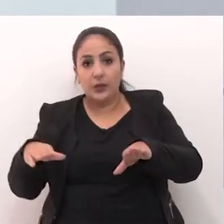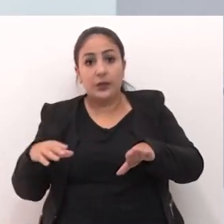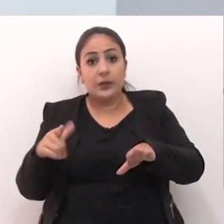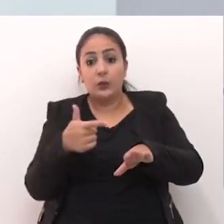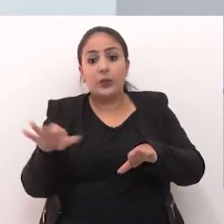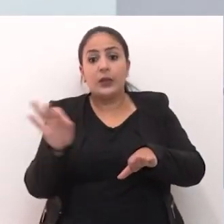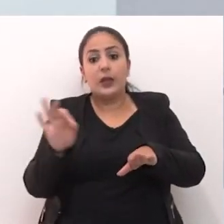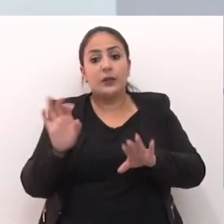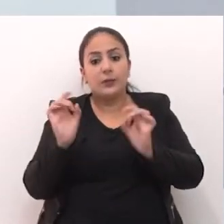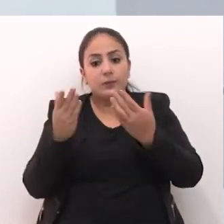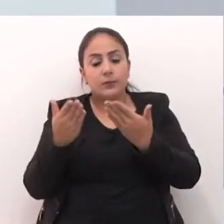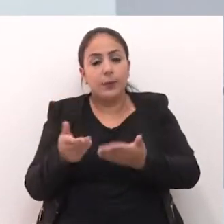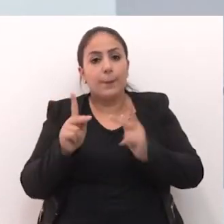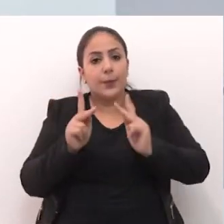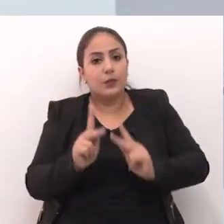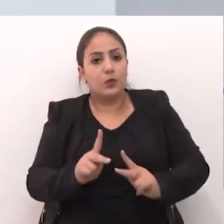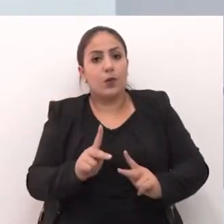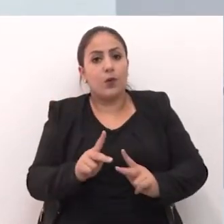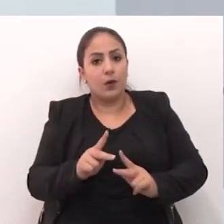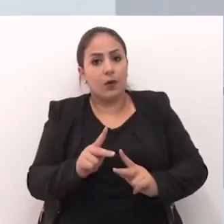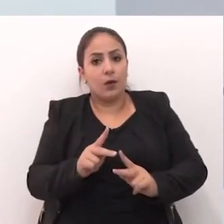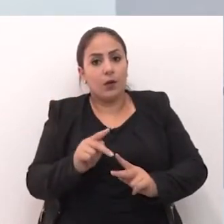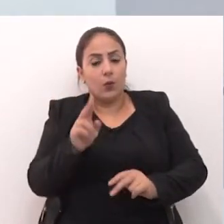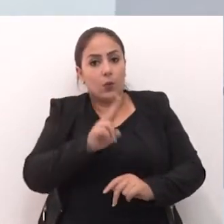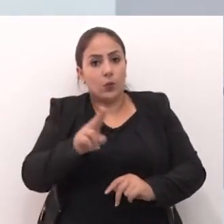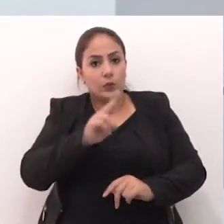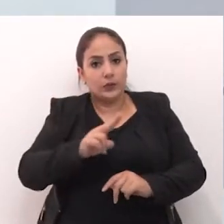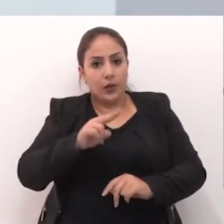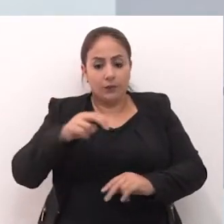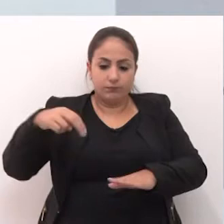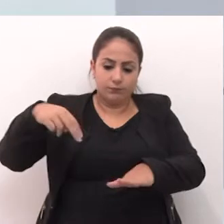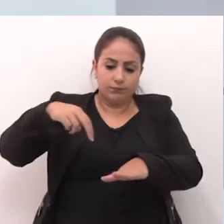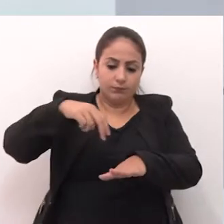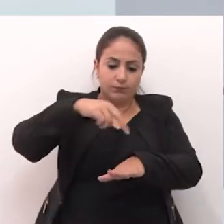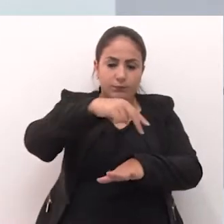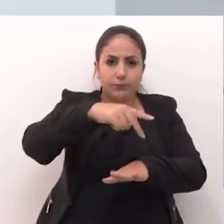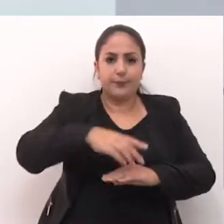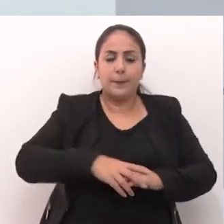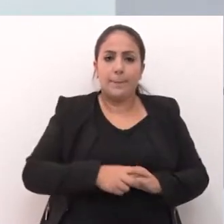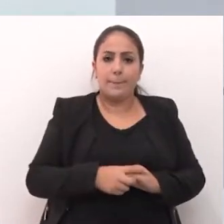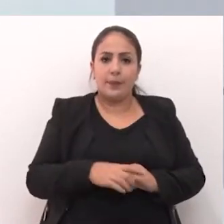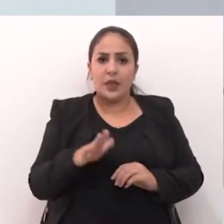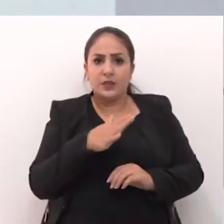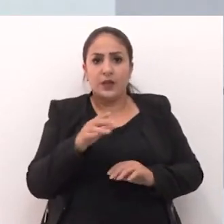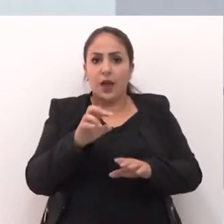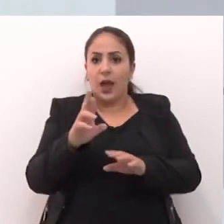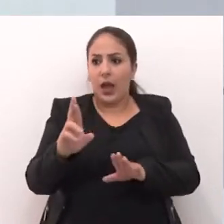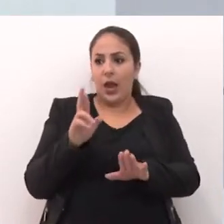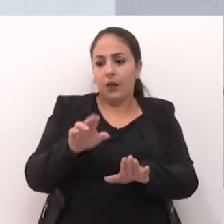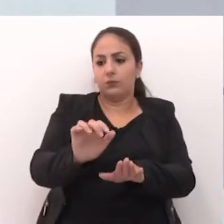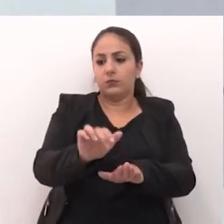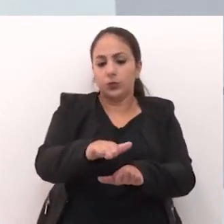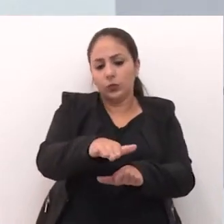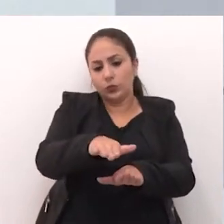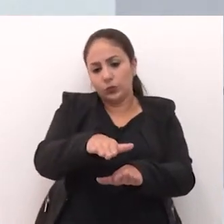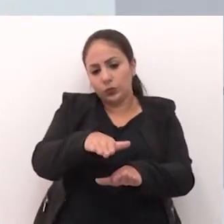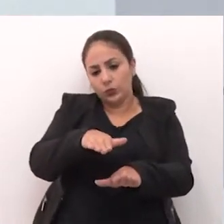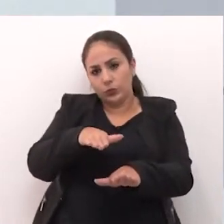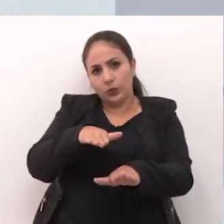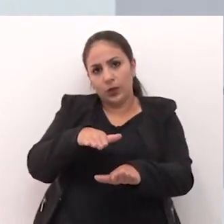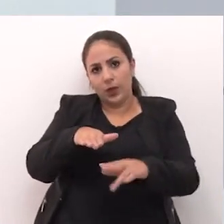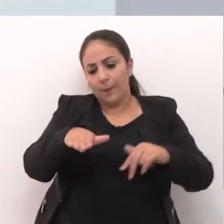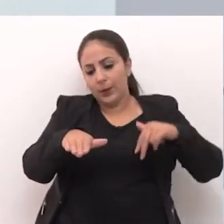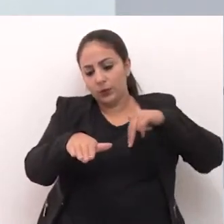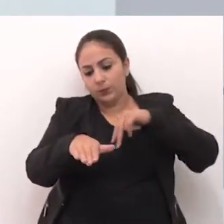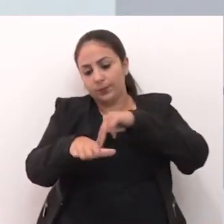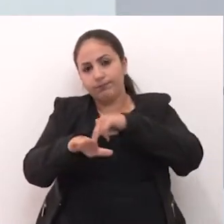calçada para o pedestre. E muitas vezes a gente já viu que pedestres são atropelados, muitas vezes quando os motoristas dão réu quando andam com seus carros. Então nós queremos tentar achar